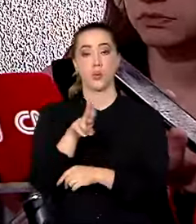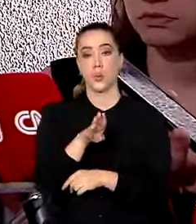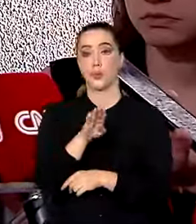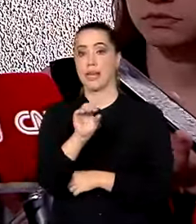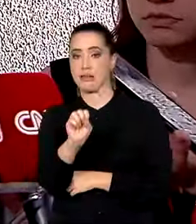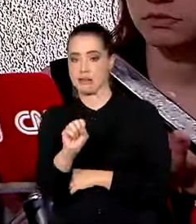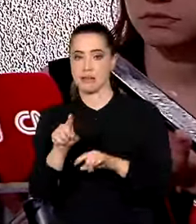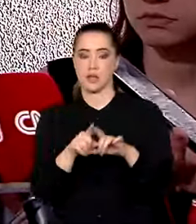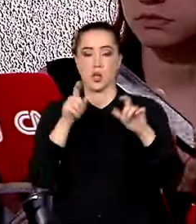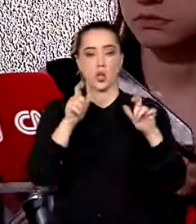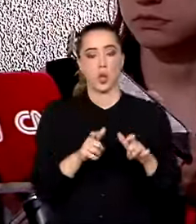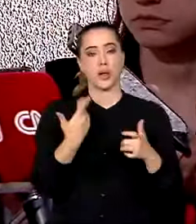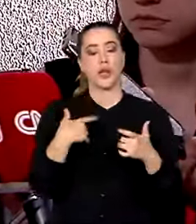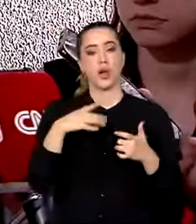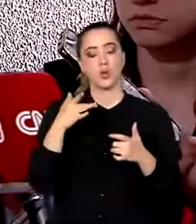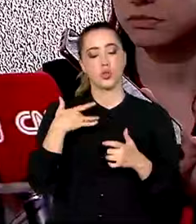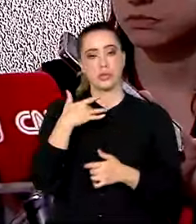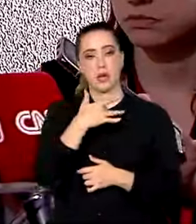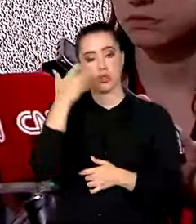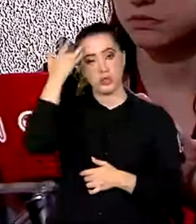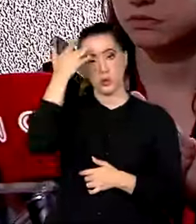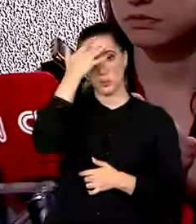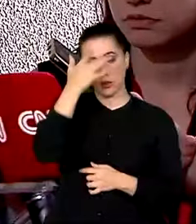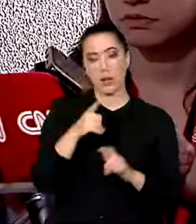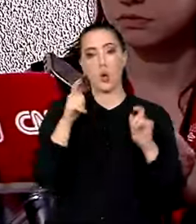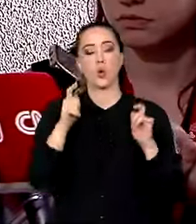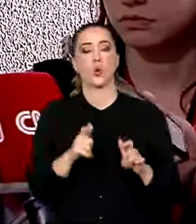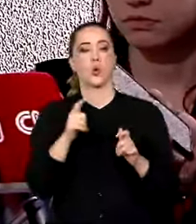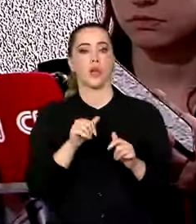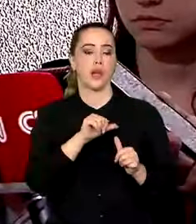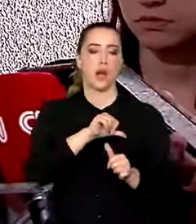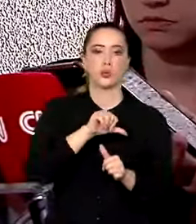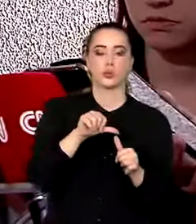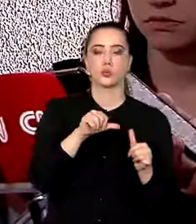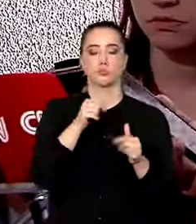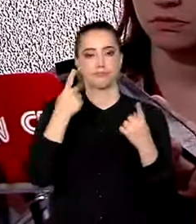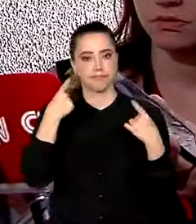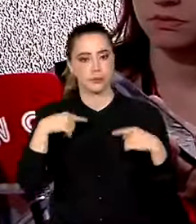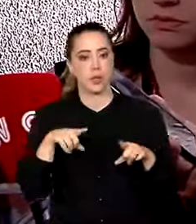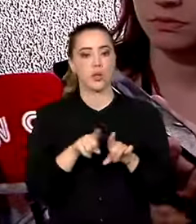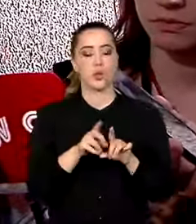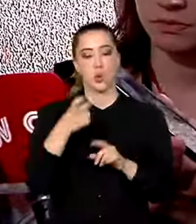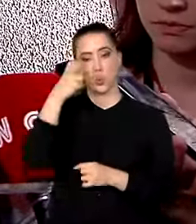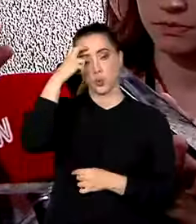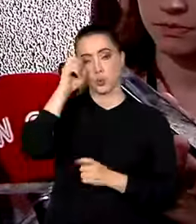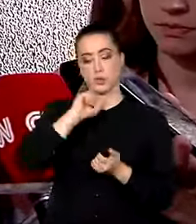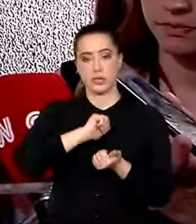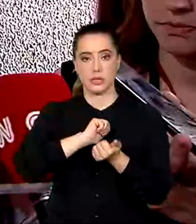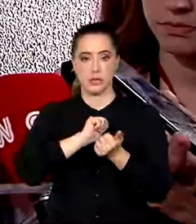saúde, centros de atenção de saúde mental, centros de reabilitação, cultura, esporte e